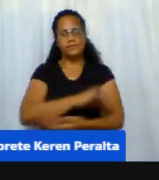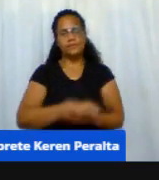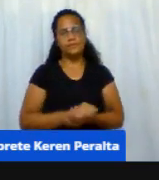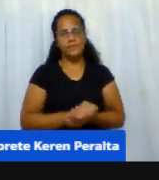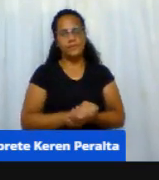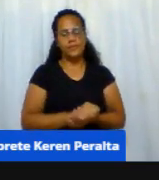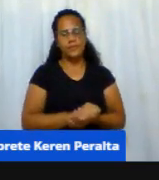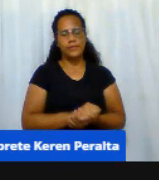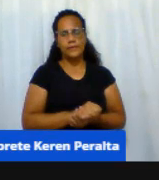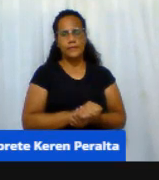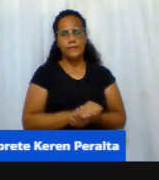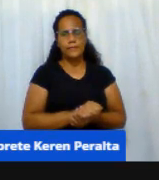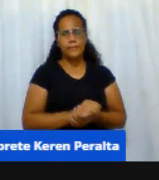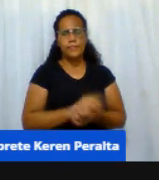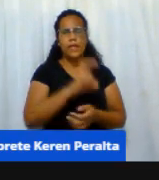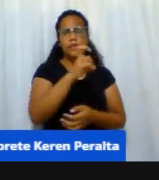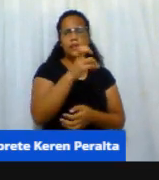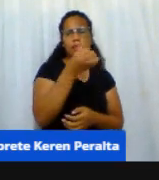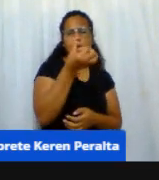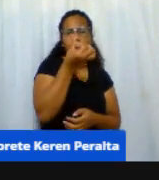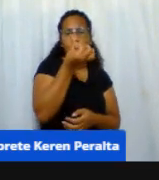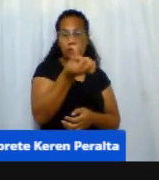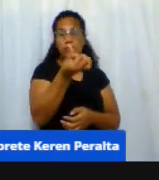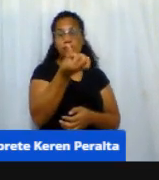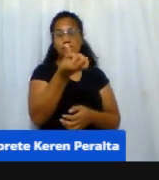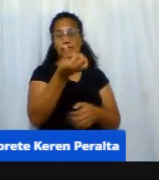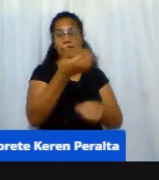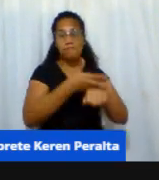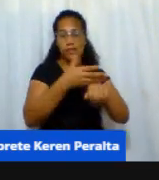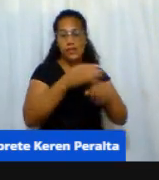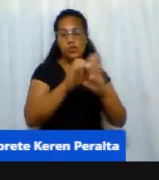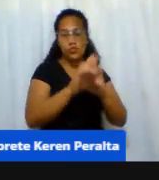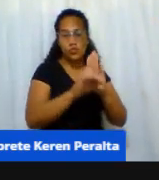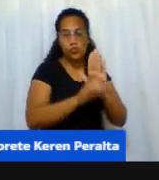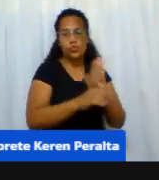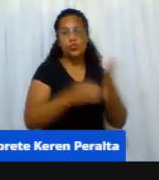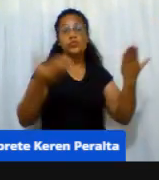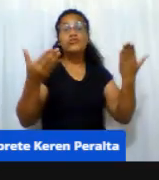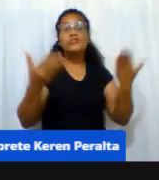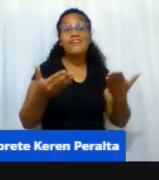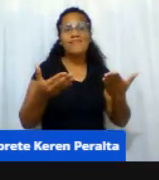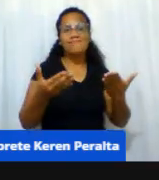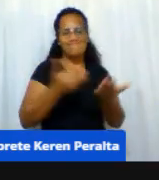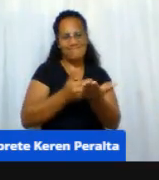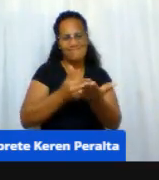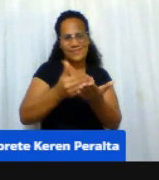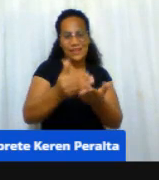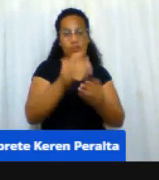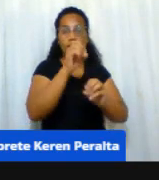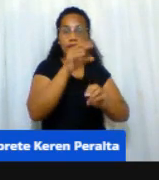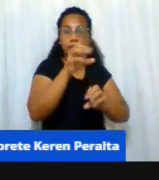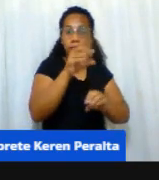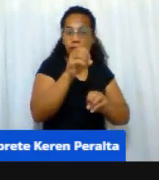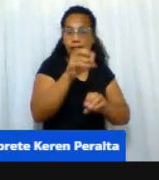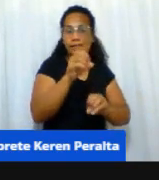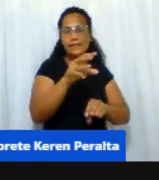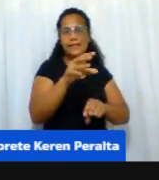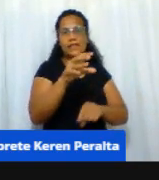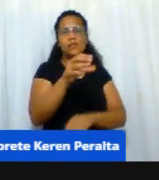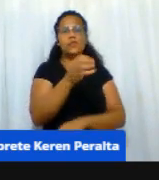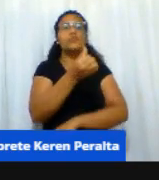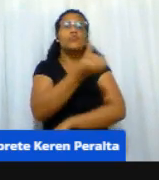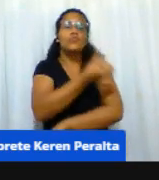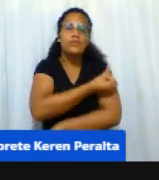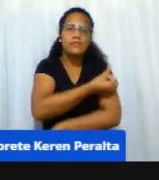já começaram a ser distribuídas desde o sexto ano, ficando 37 compartilhadas entre